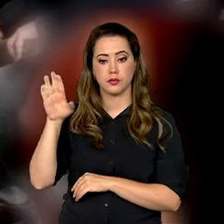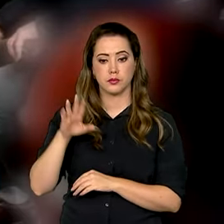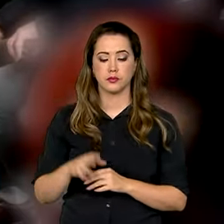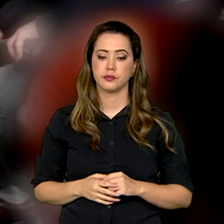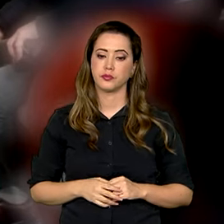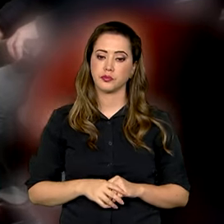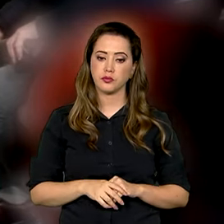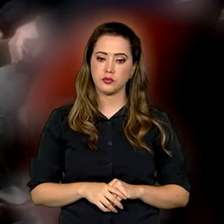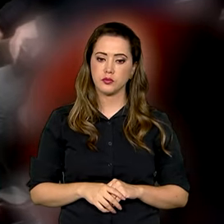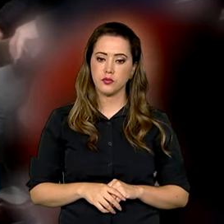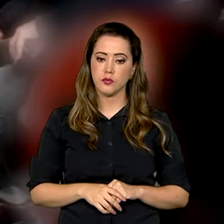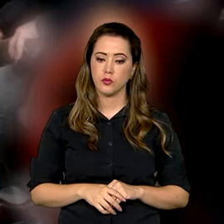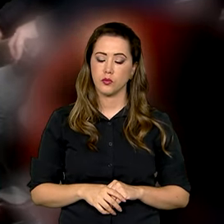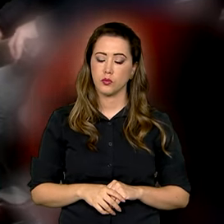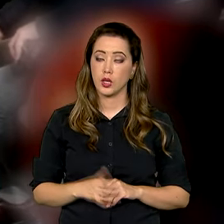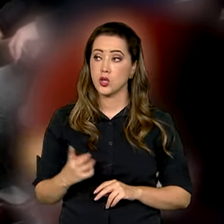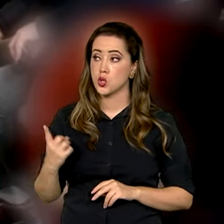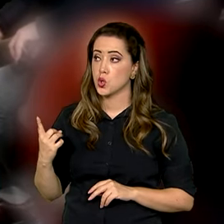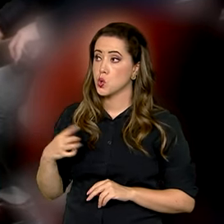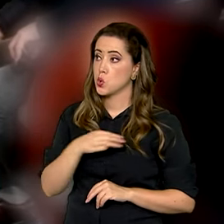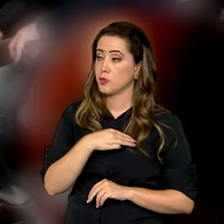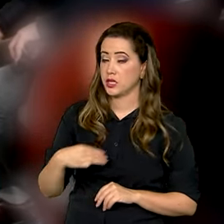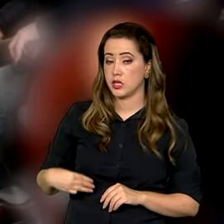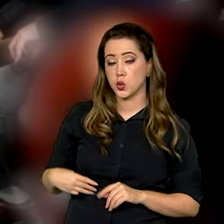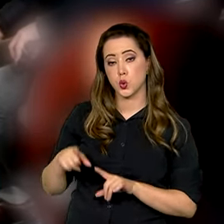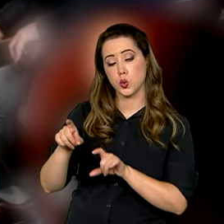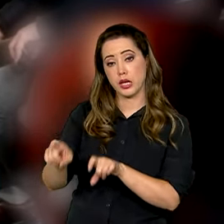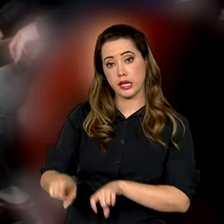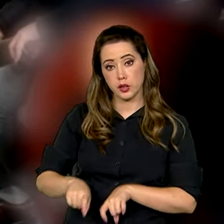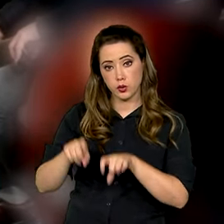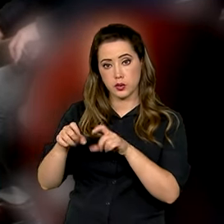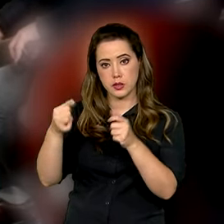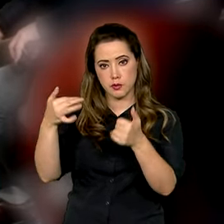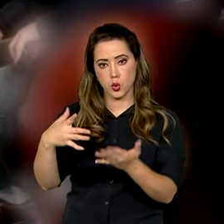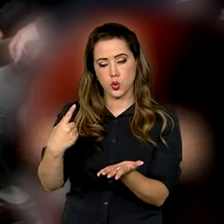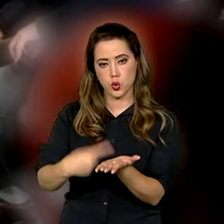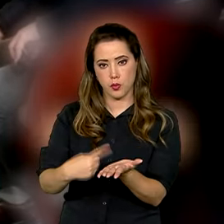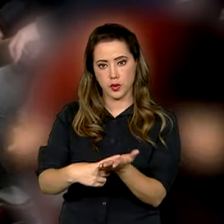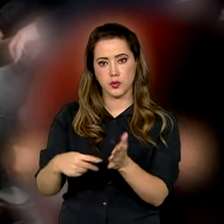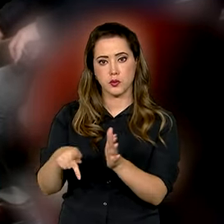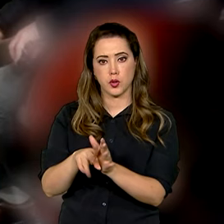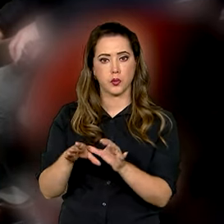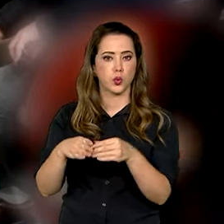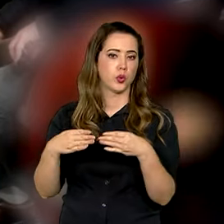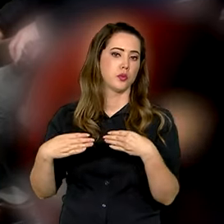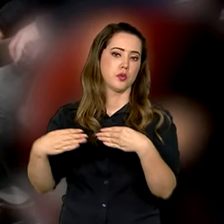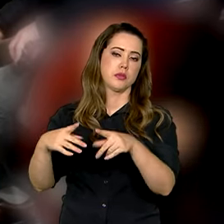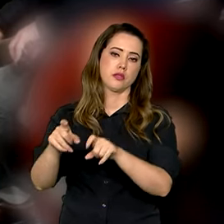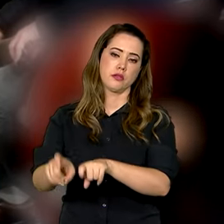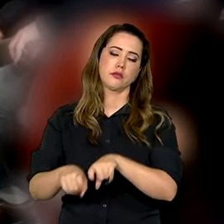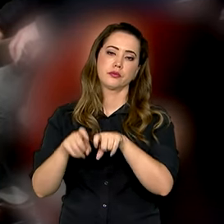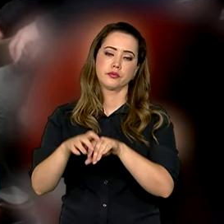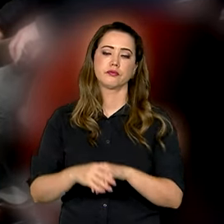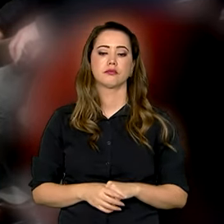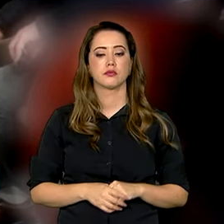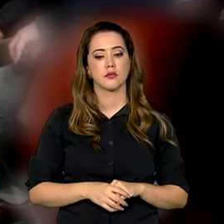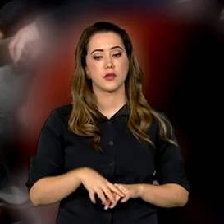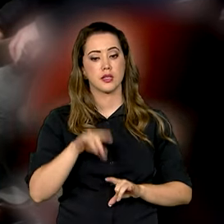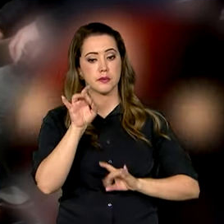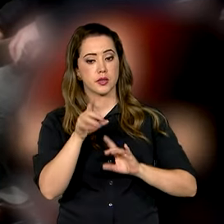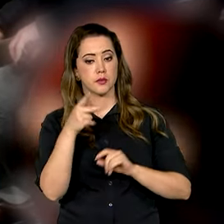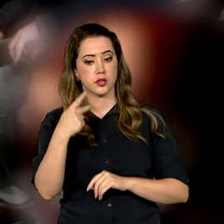ministro da Agricultura, Carlos Fávaro, destacou as parcerias firmadas em sua pasta. Especialmente nesta viagem,